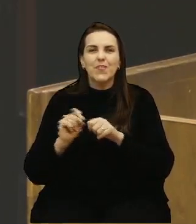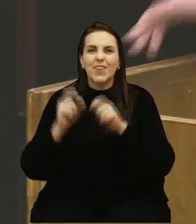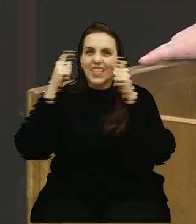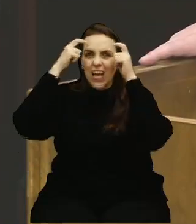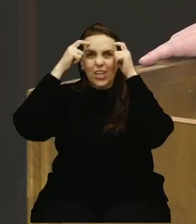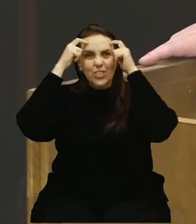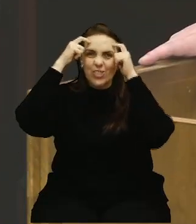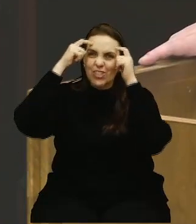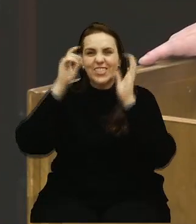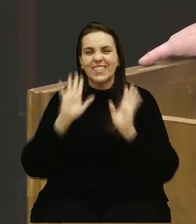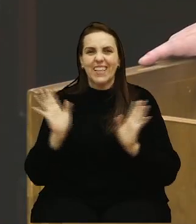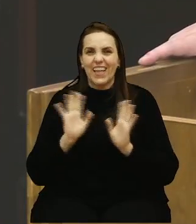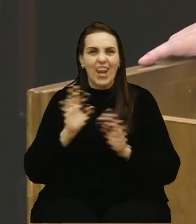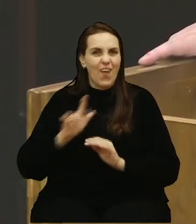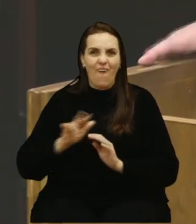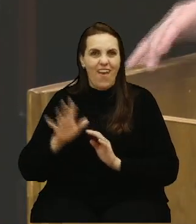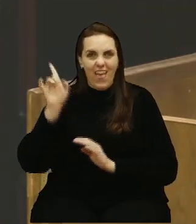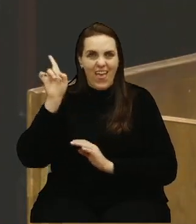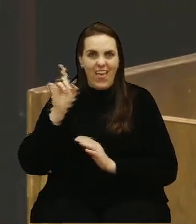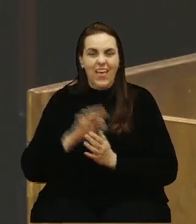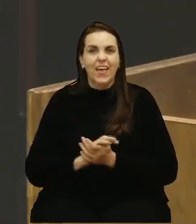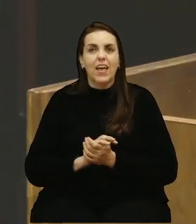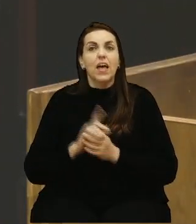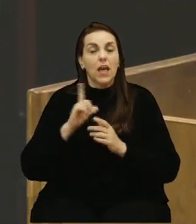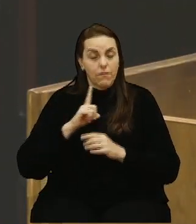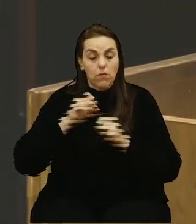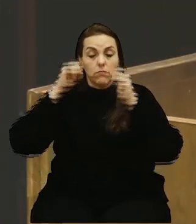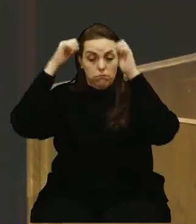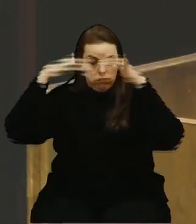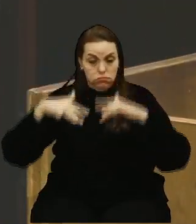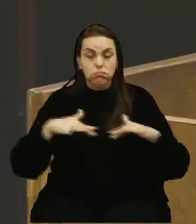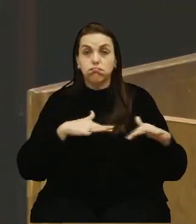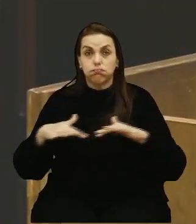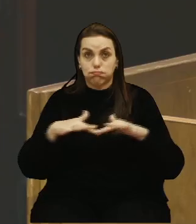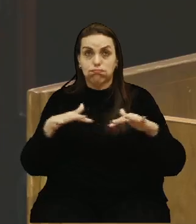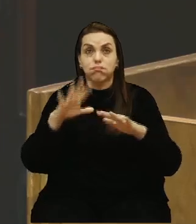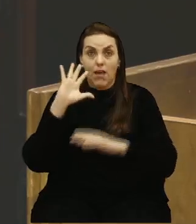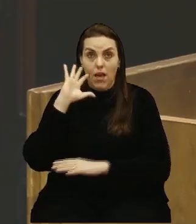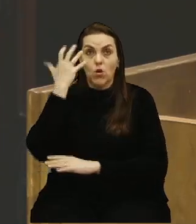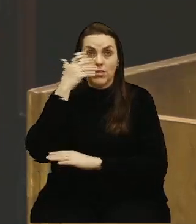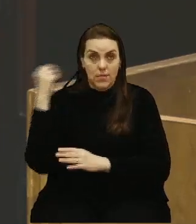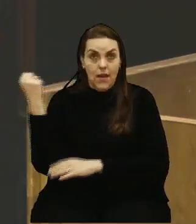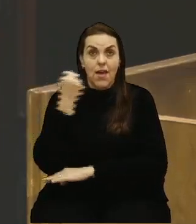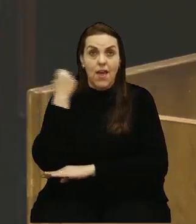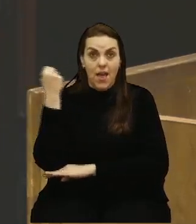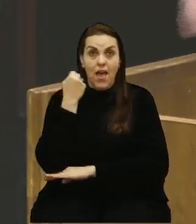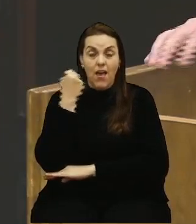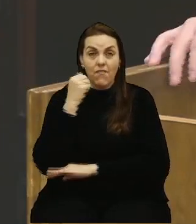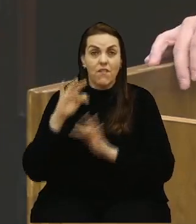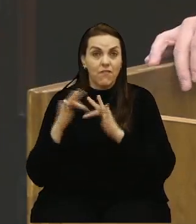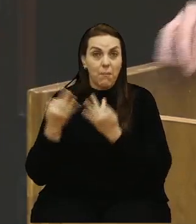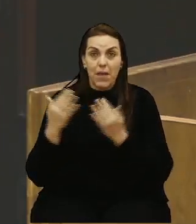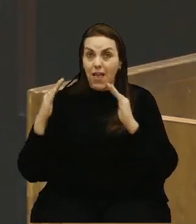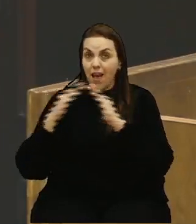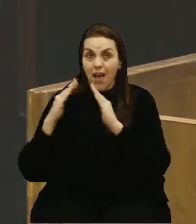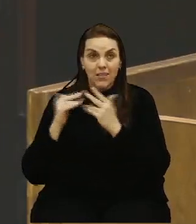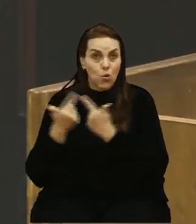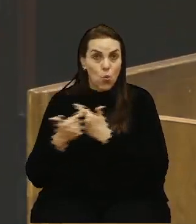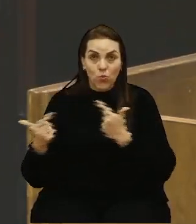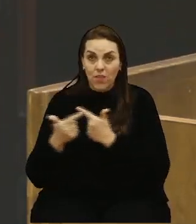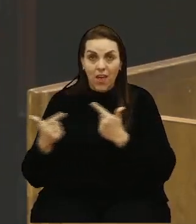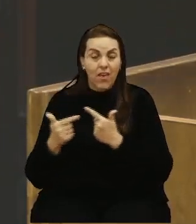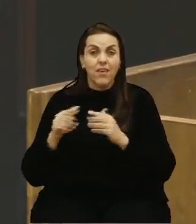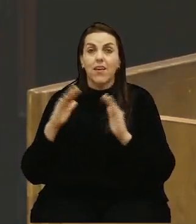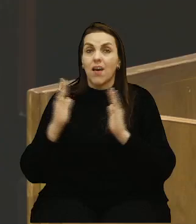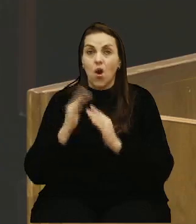pela Pixar. Foi enchente. As famílias ficaram desalojadas, desabrigadas. Sem